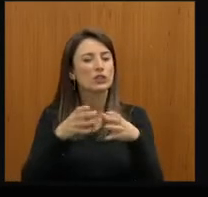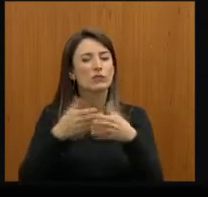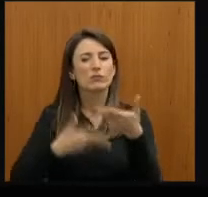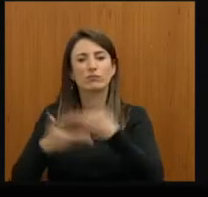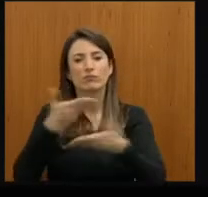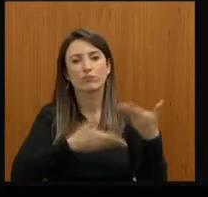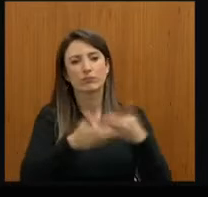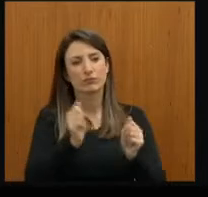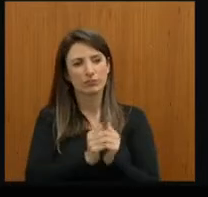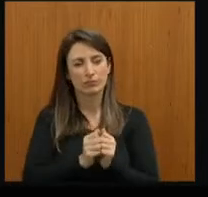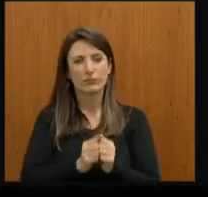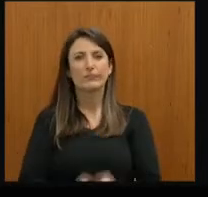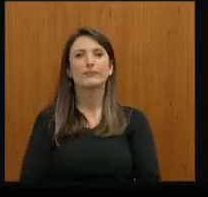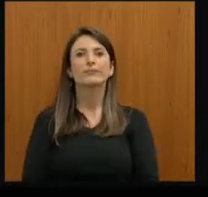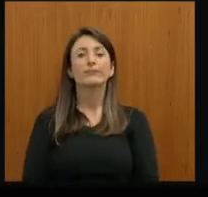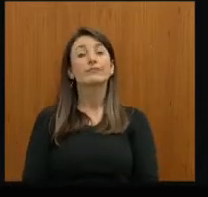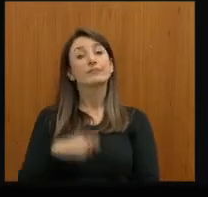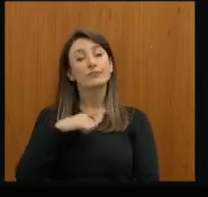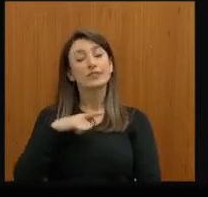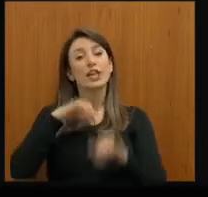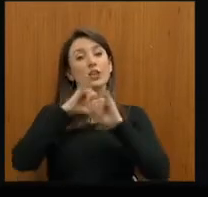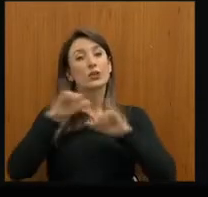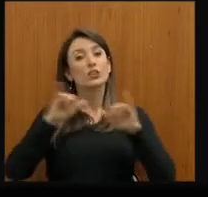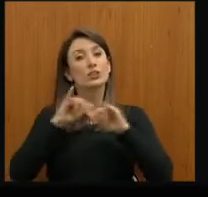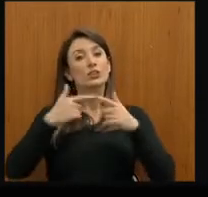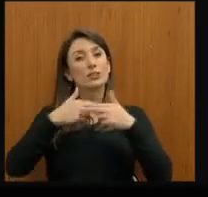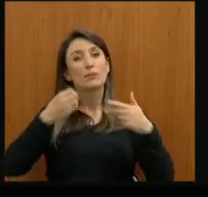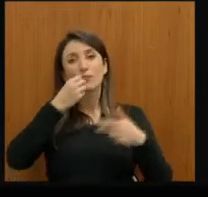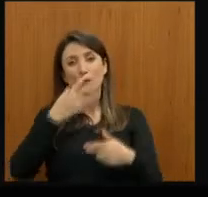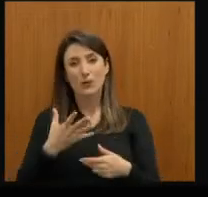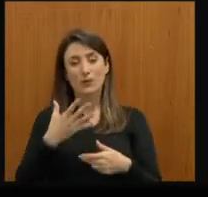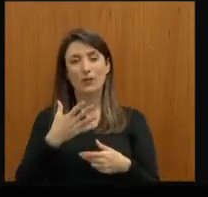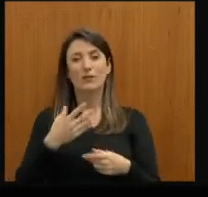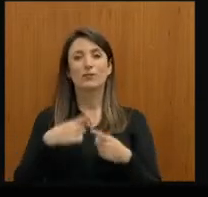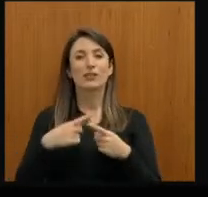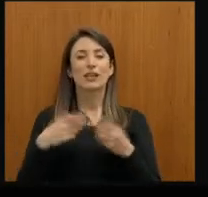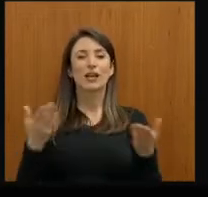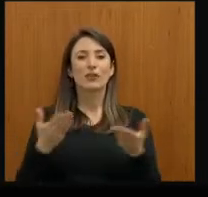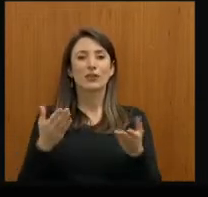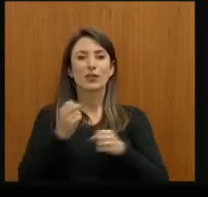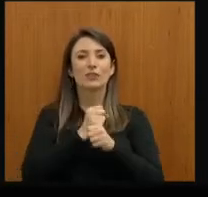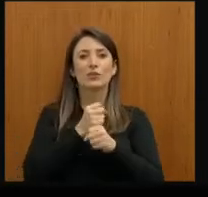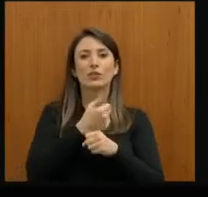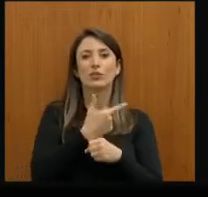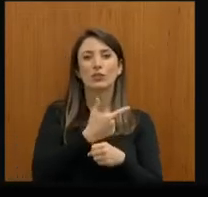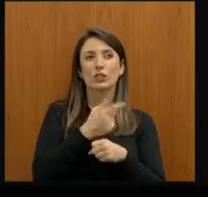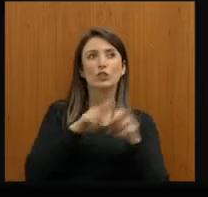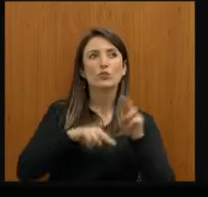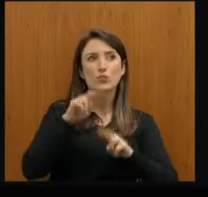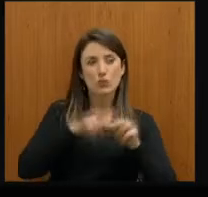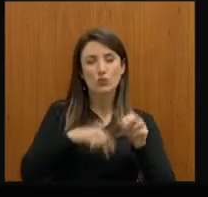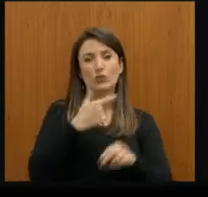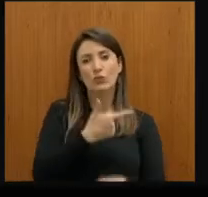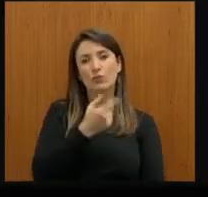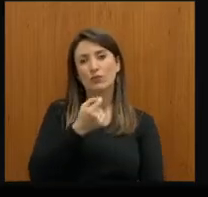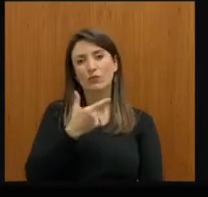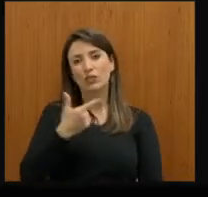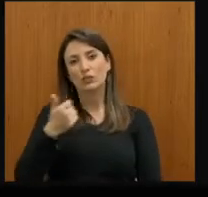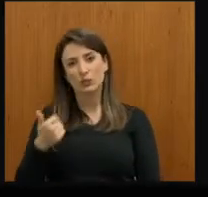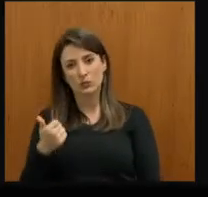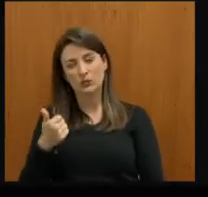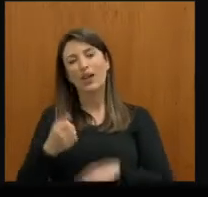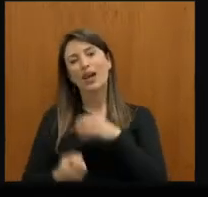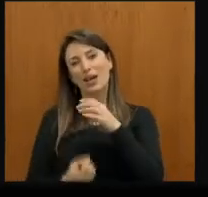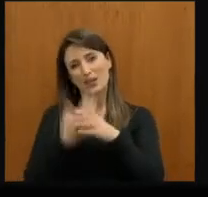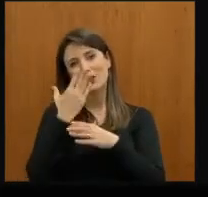o e notícia boa né 12 mil e agora em Julho né de dois meses então nós tivemos